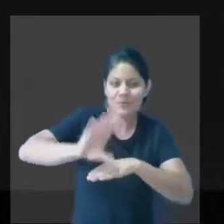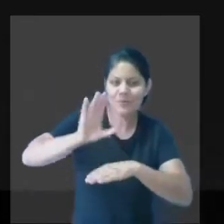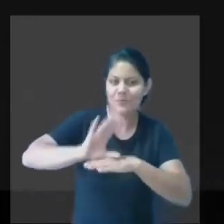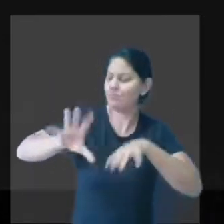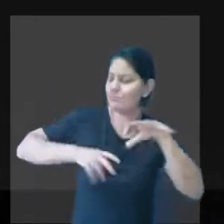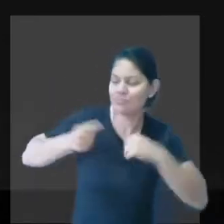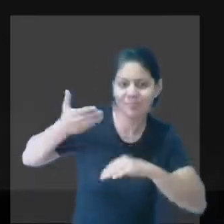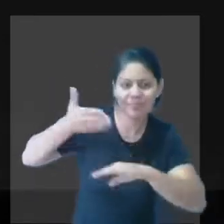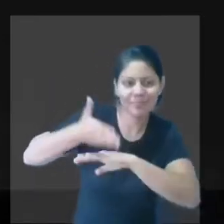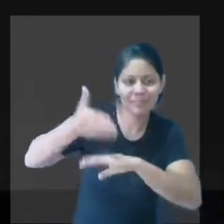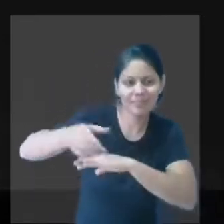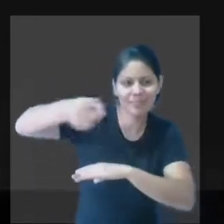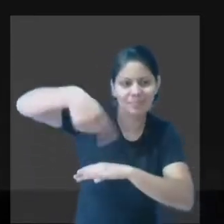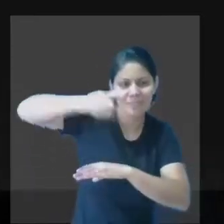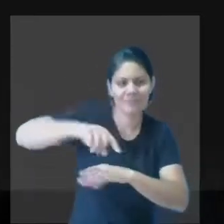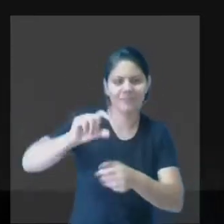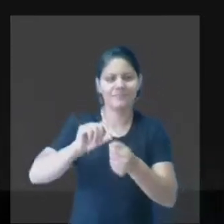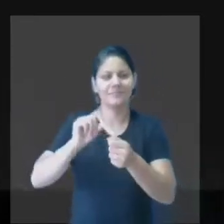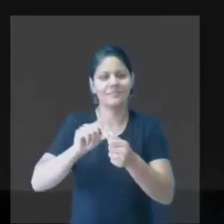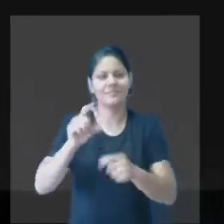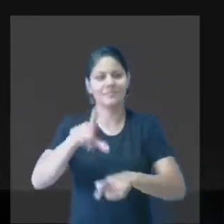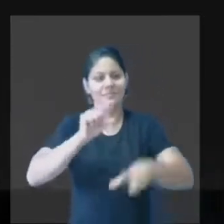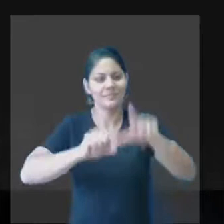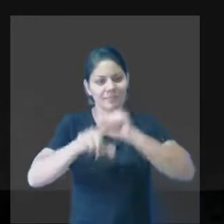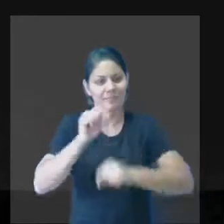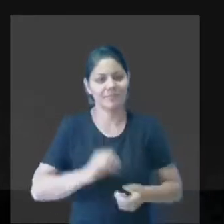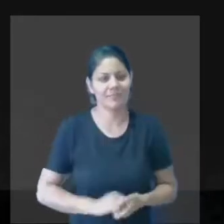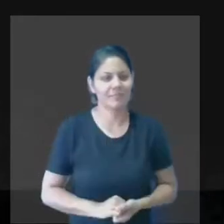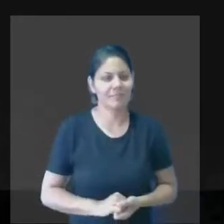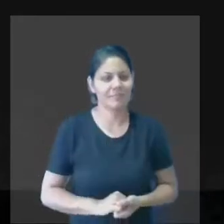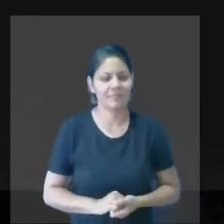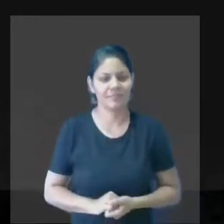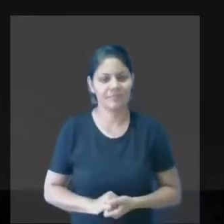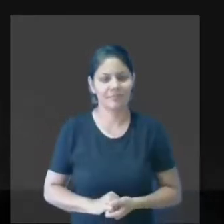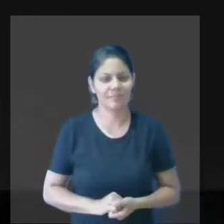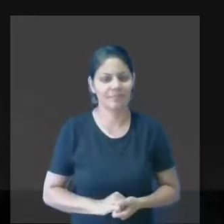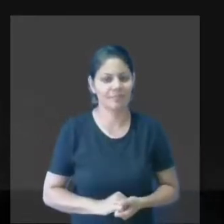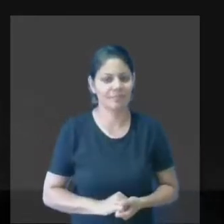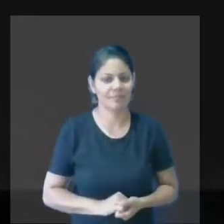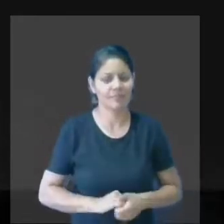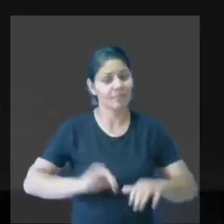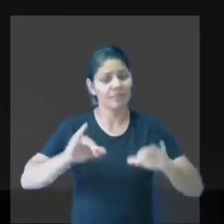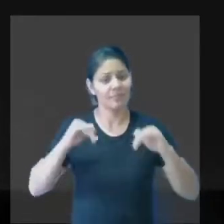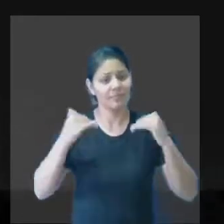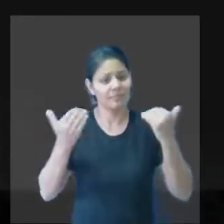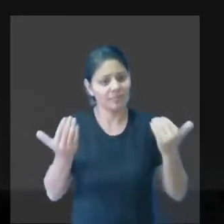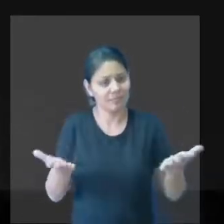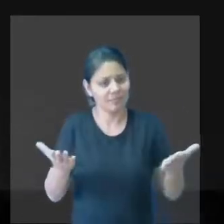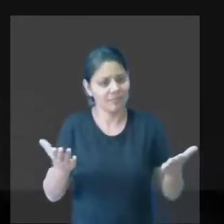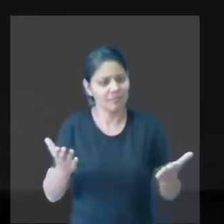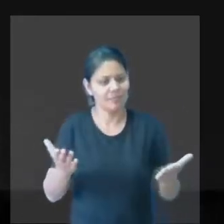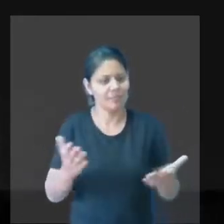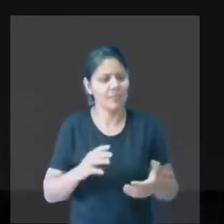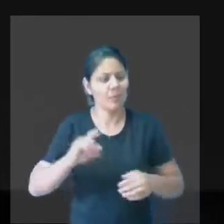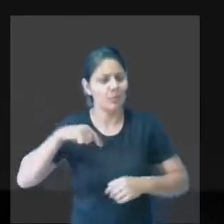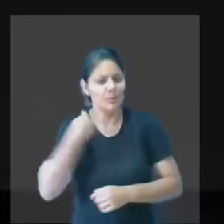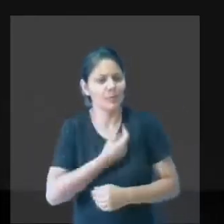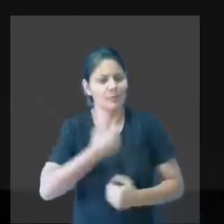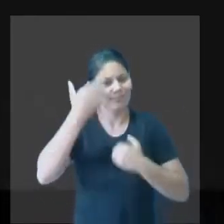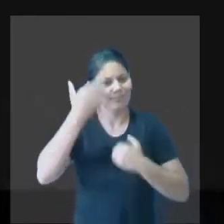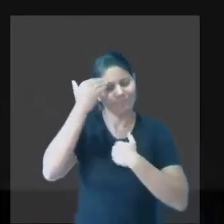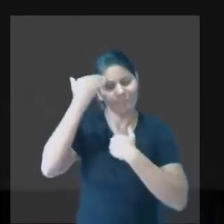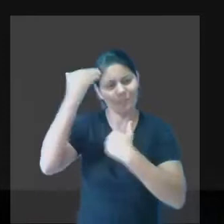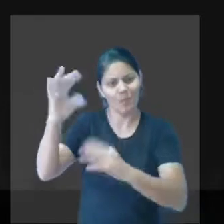desafios que vocês propuseram ao longo desta semana. Então, de fato, somos bastante